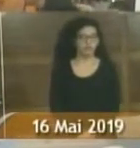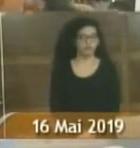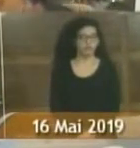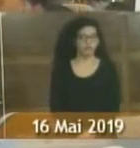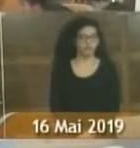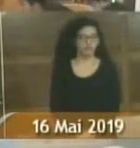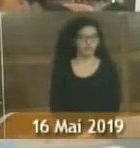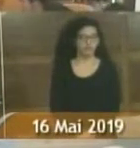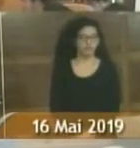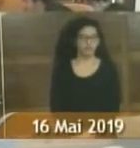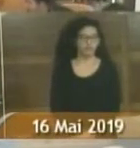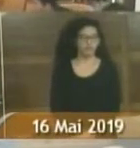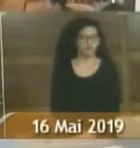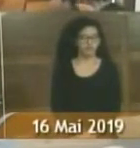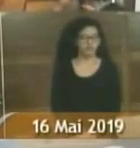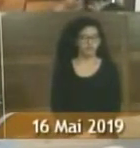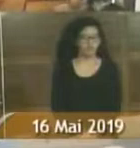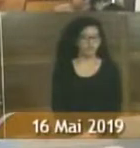Já votou, vereador?